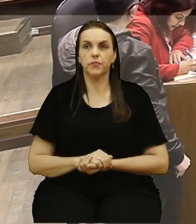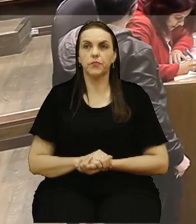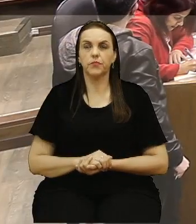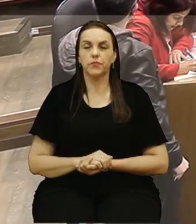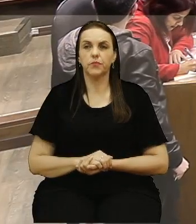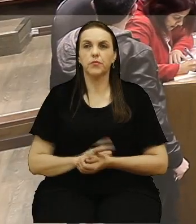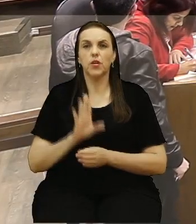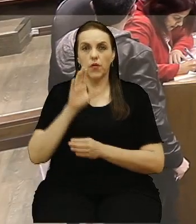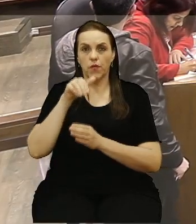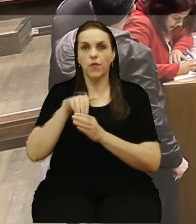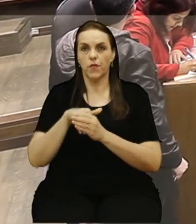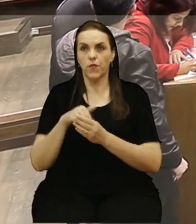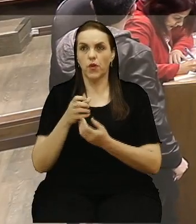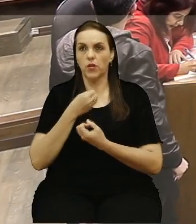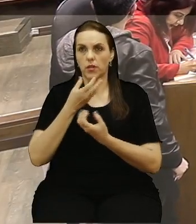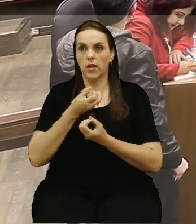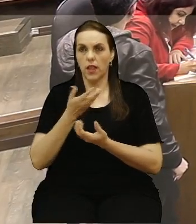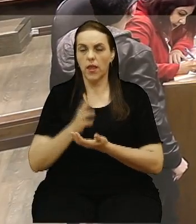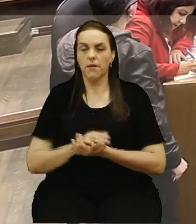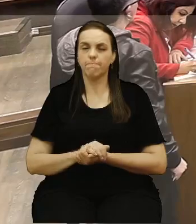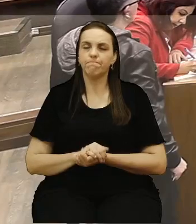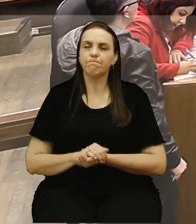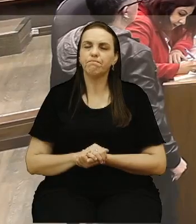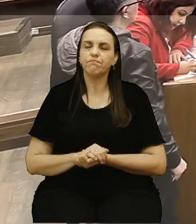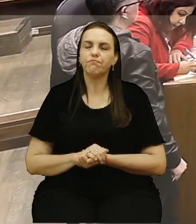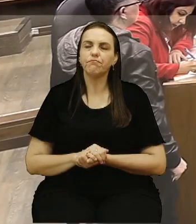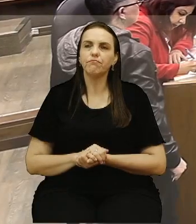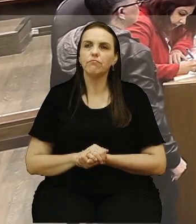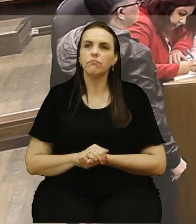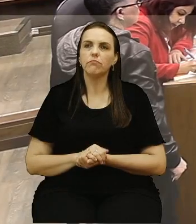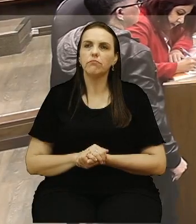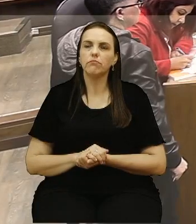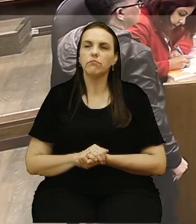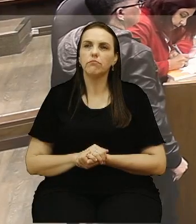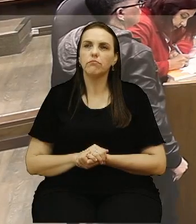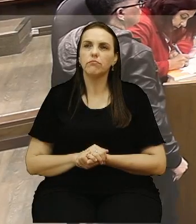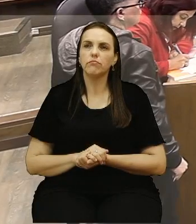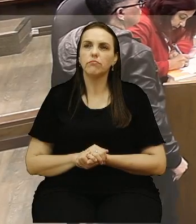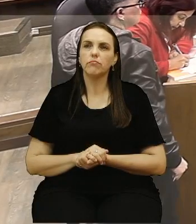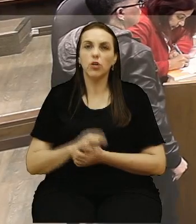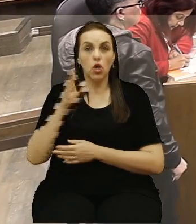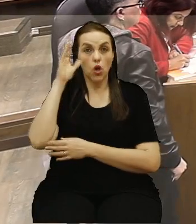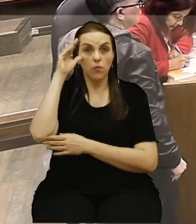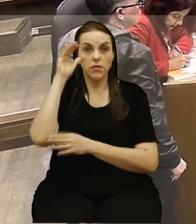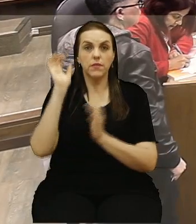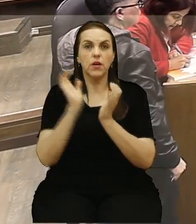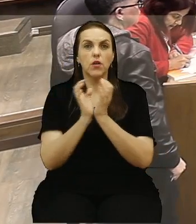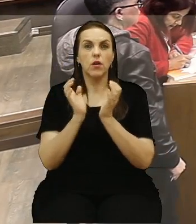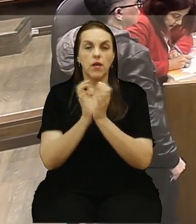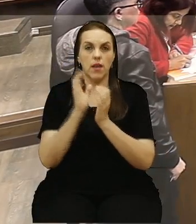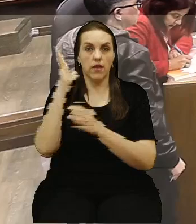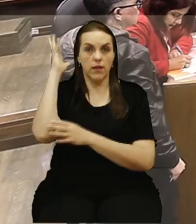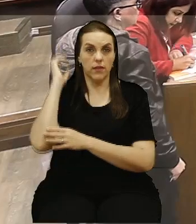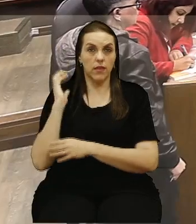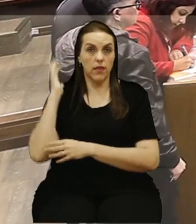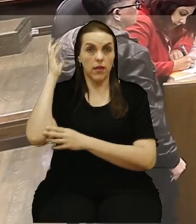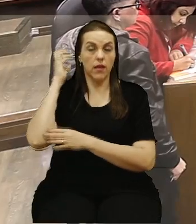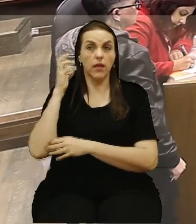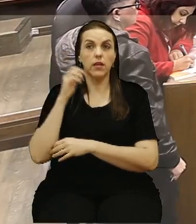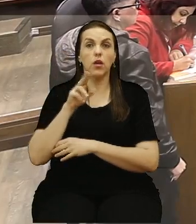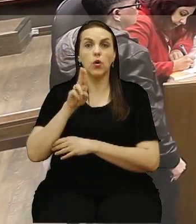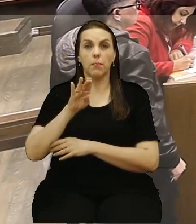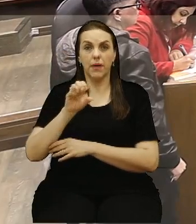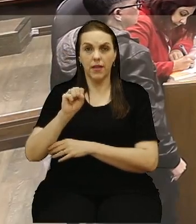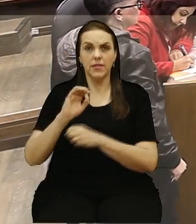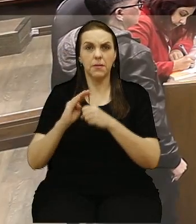Declarar voto, presidente. Nobre presidente, até eu observei que a minha colega vereadora Dani Mello citou, acho que da UBS para o Serrano também,